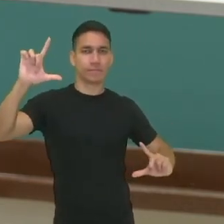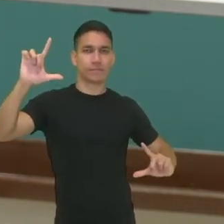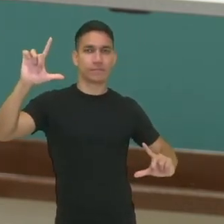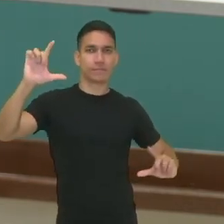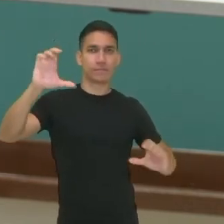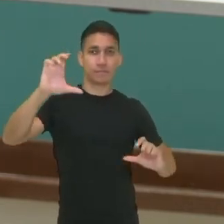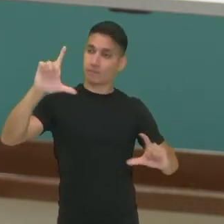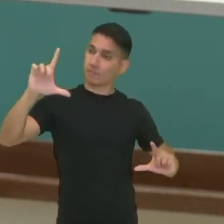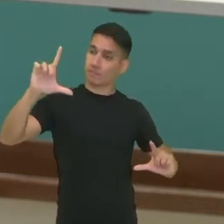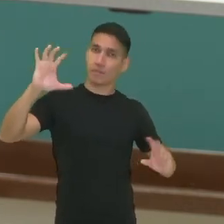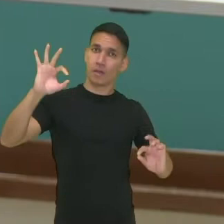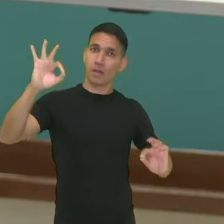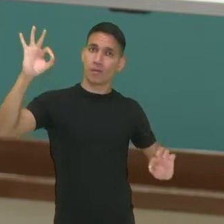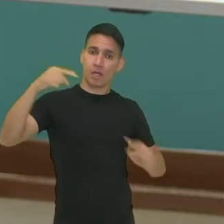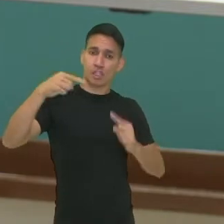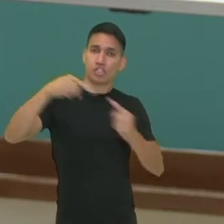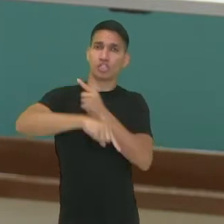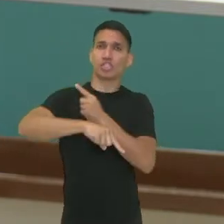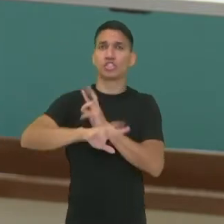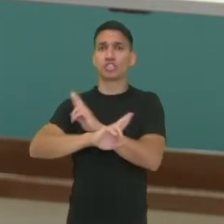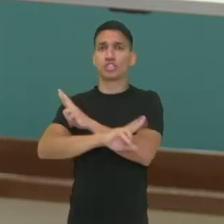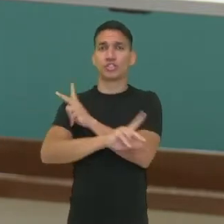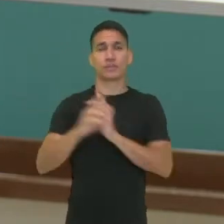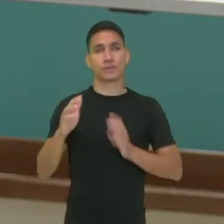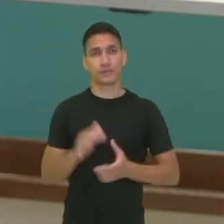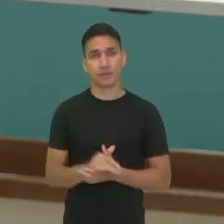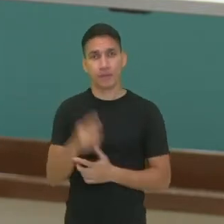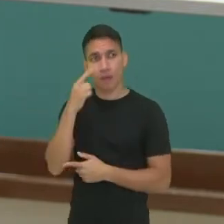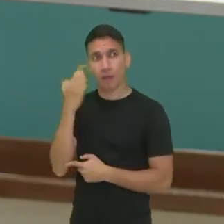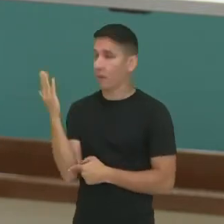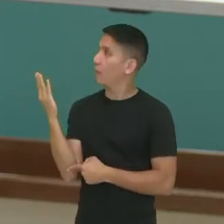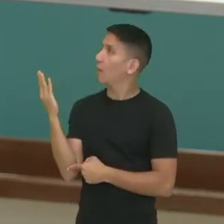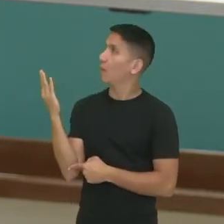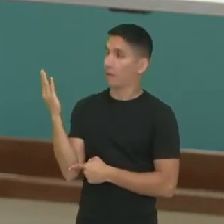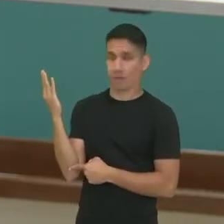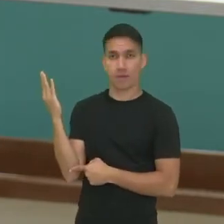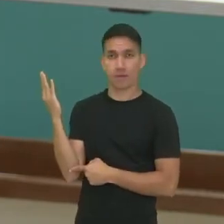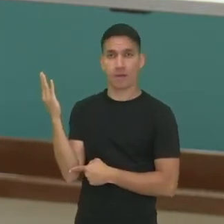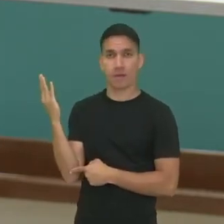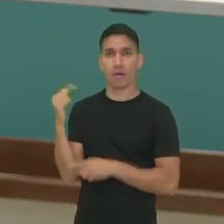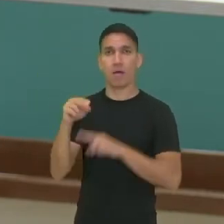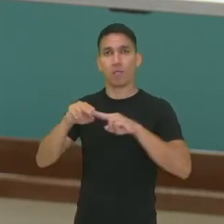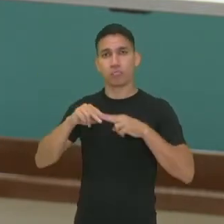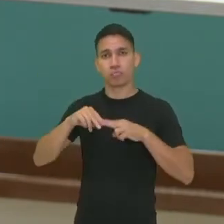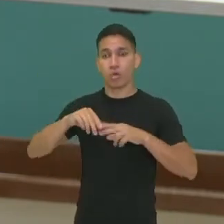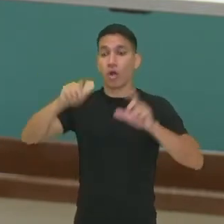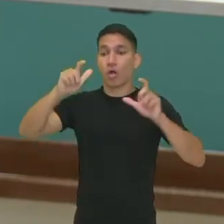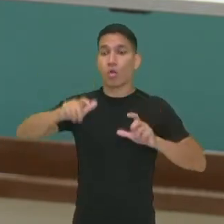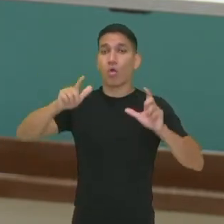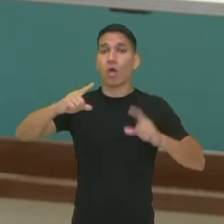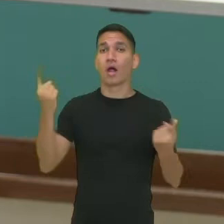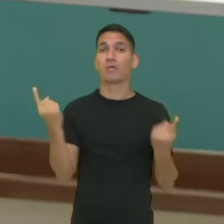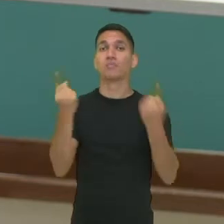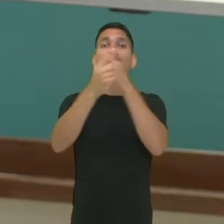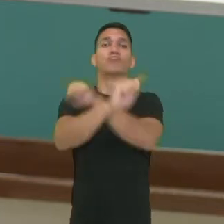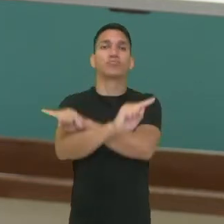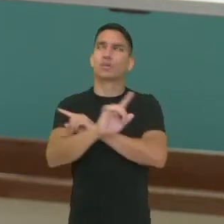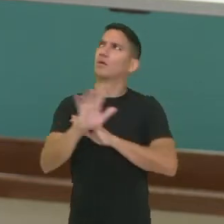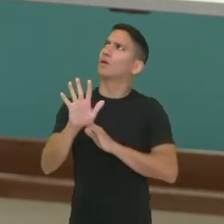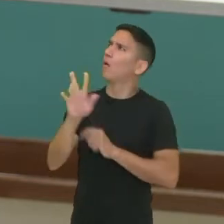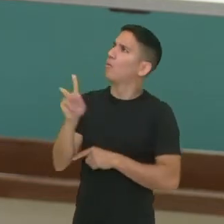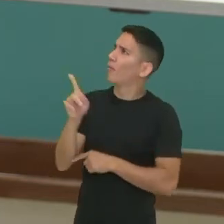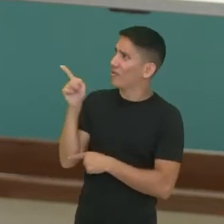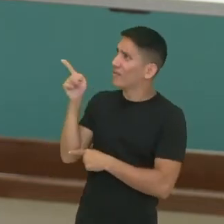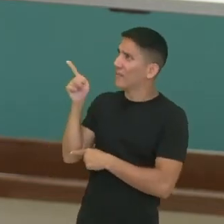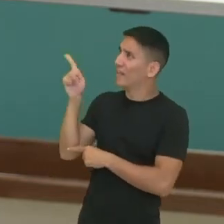átomos de cloro dispostos, transpassado, em lados opostos. Professor, isso